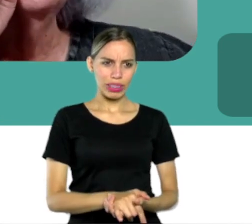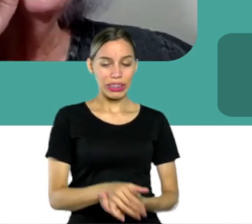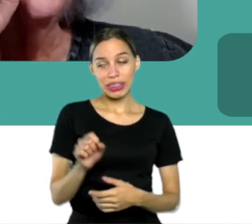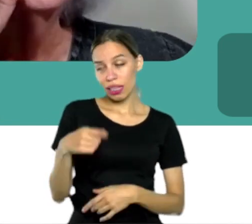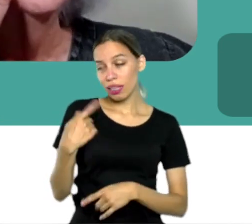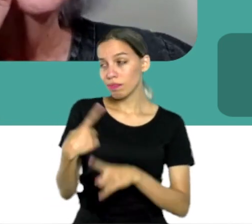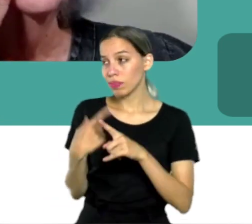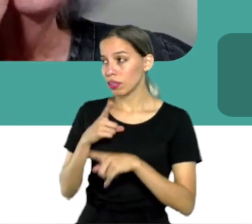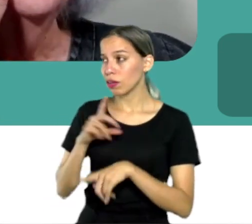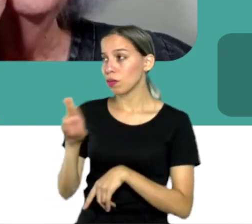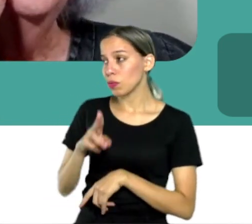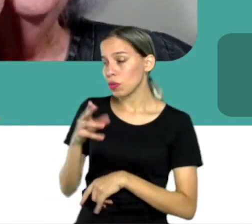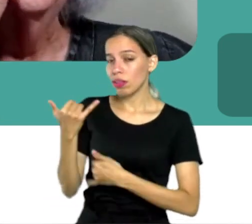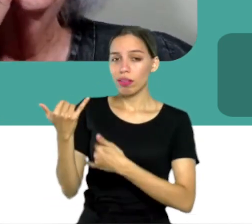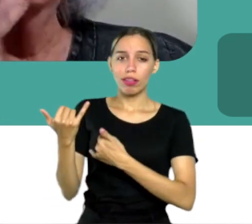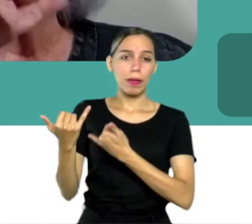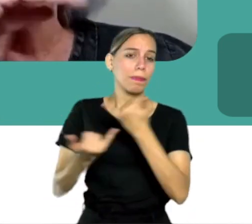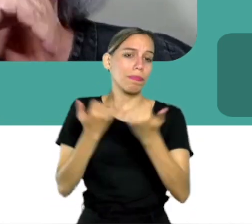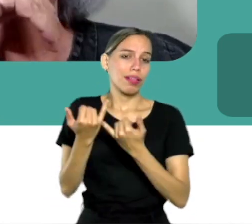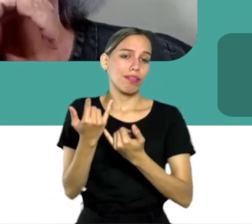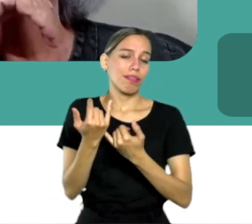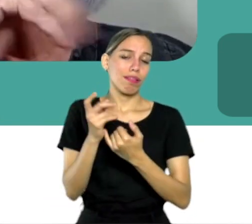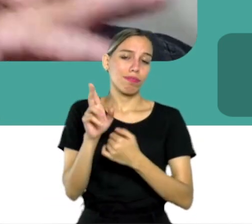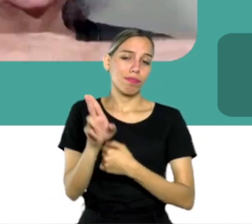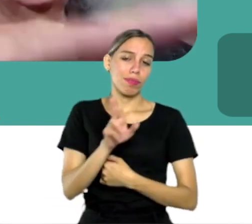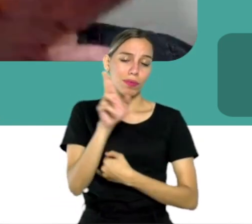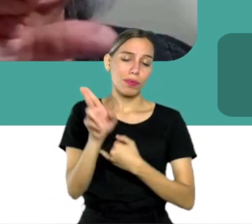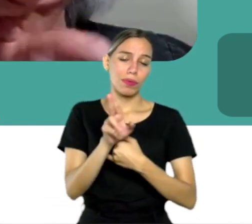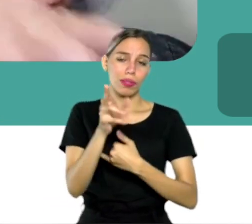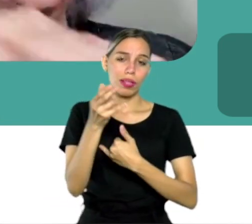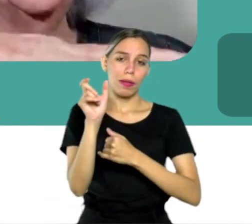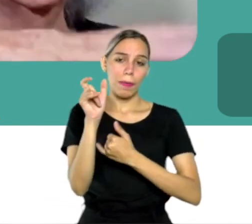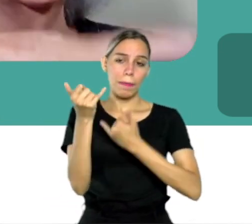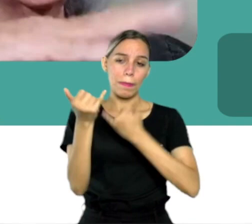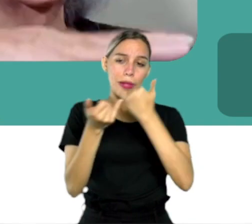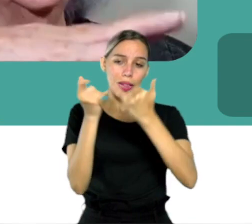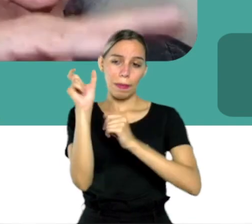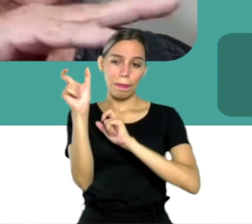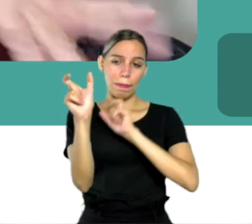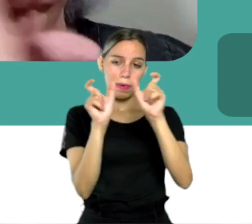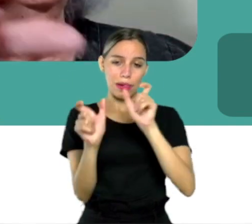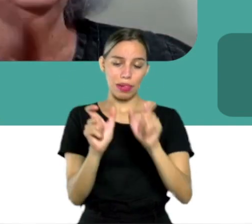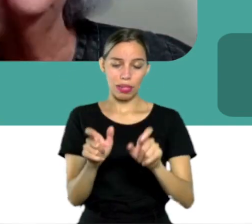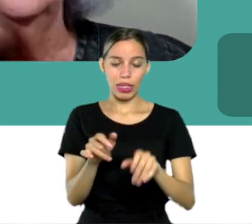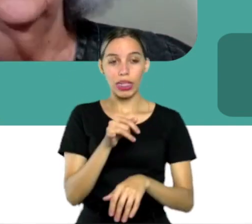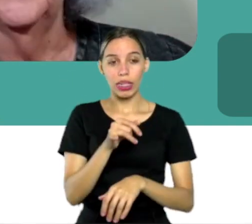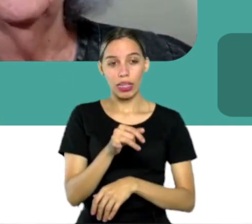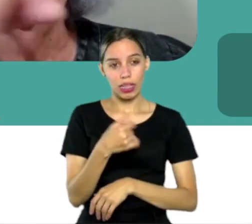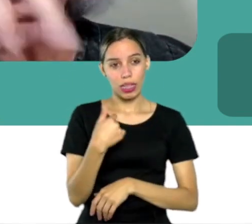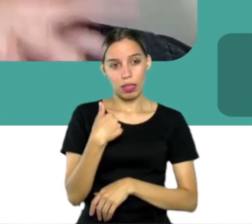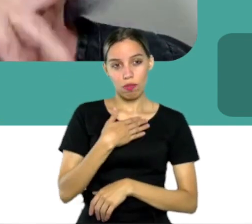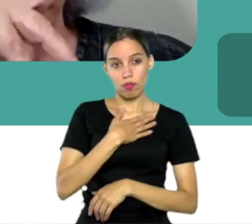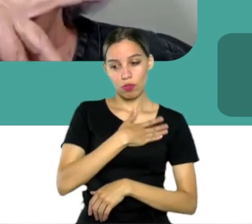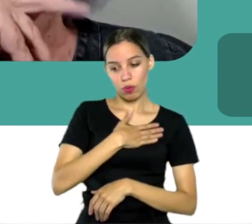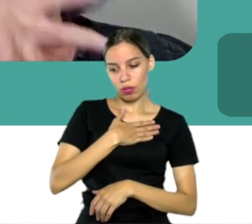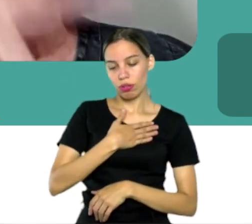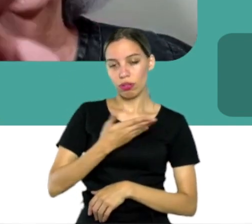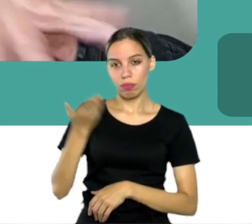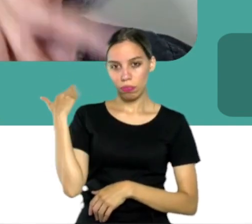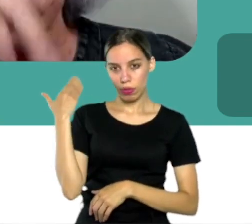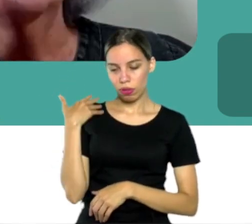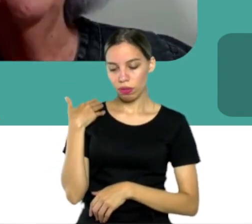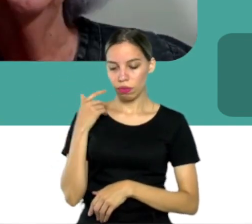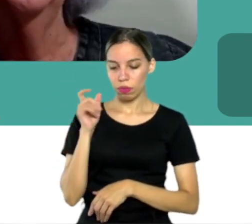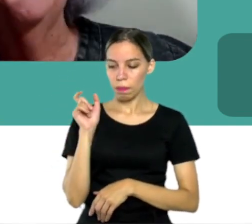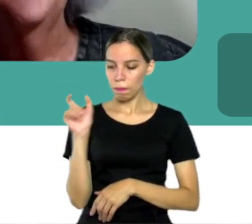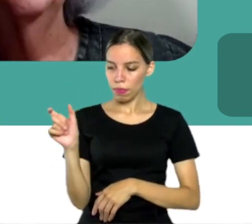uma brincadeira também, né? Às vezes, por exemplo, essa coisa de silabação que eu te falei, que eu via quando eu era pequena, que eu descobri